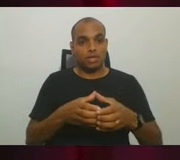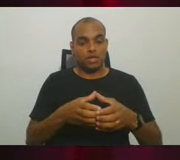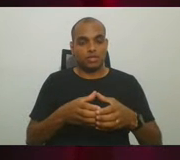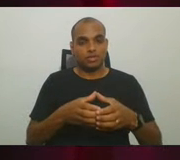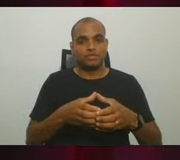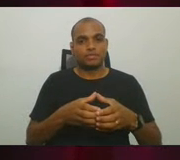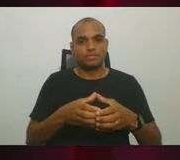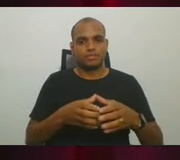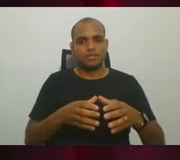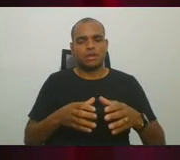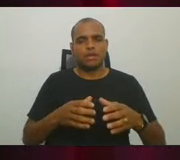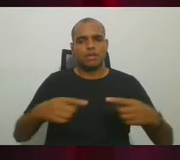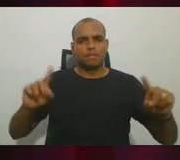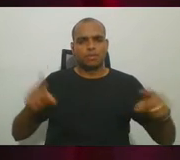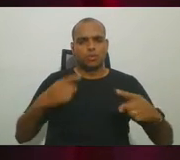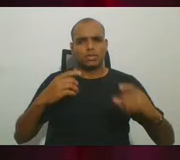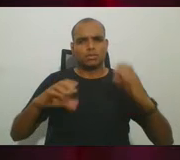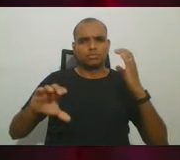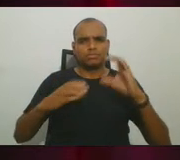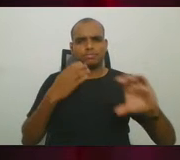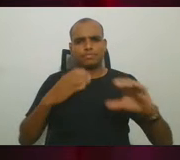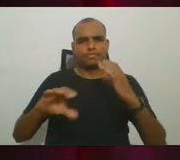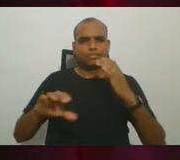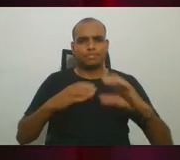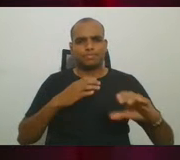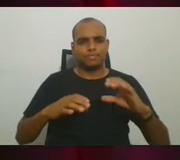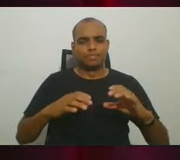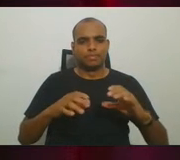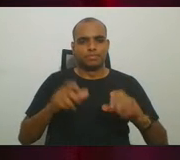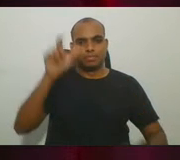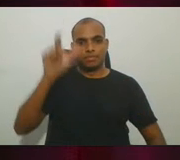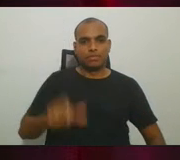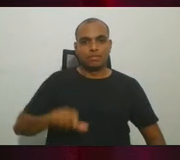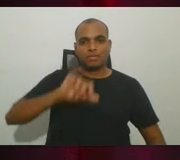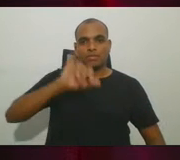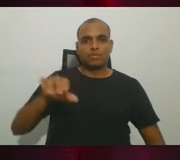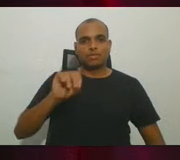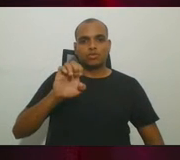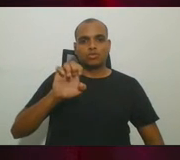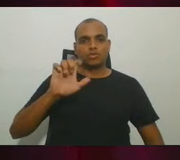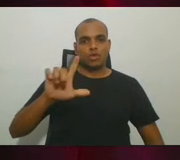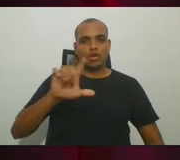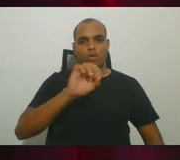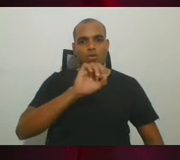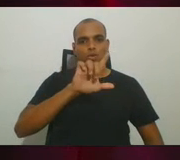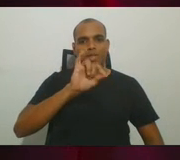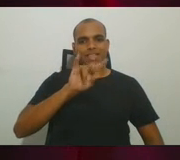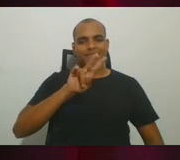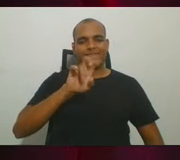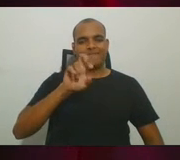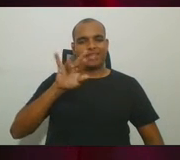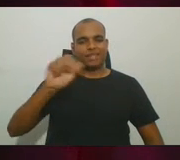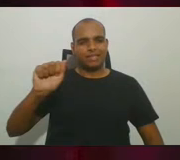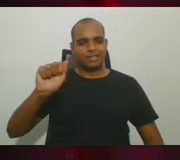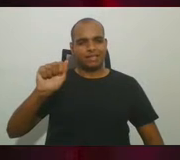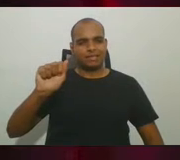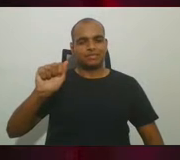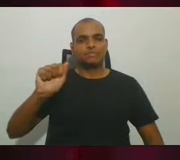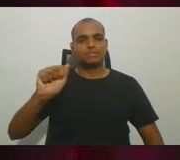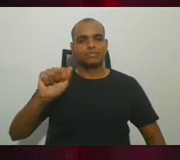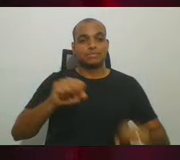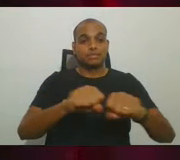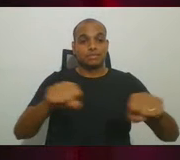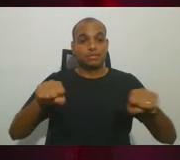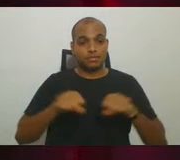Arranjos musicais e regência do maestro Joel de Oliveira, uma produção do setor de arte e cultura